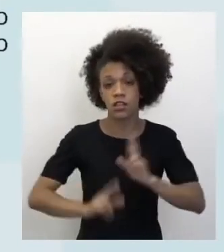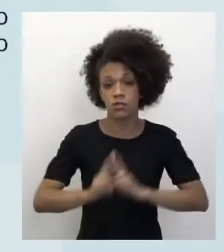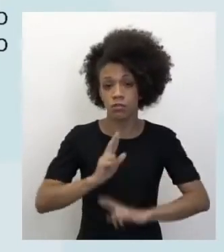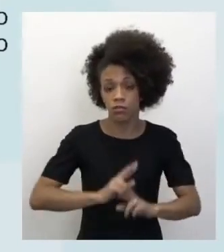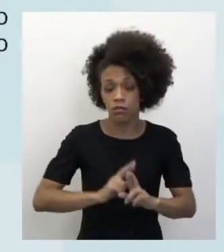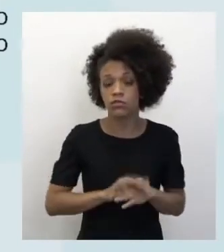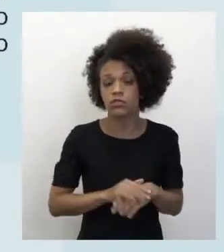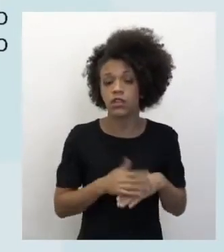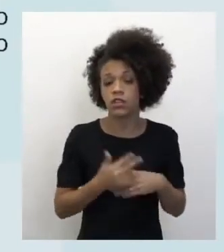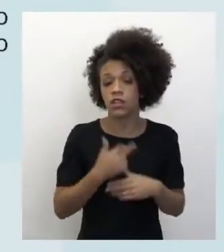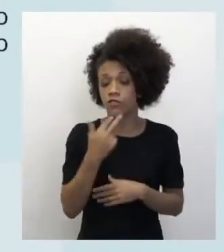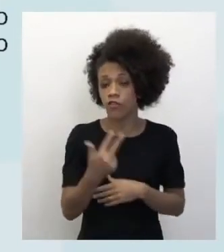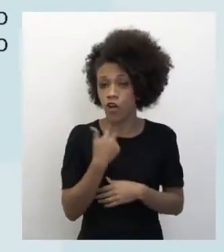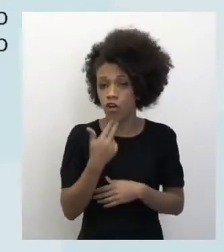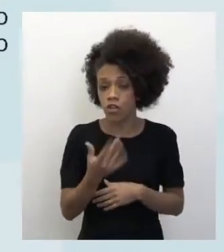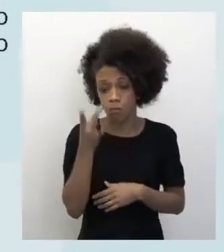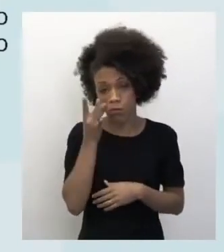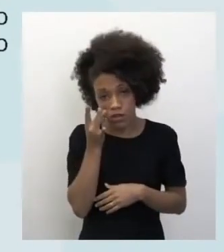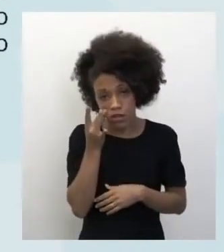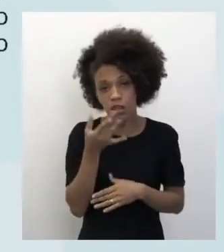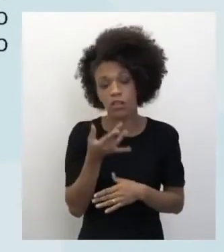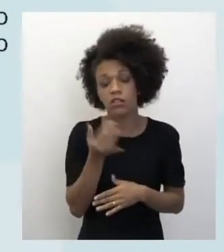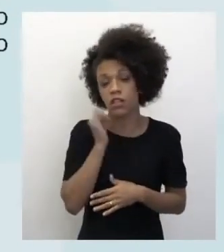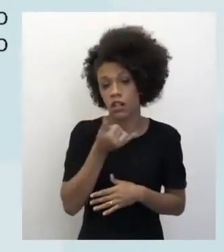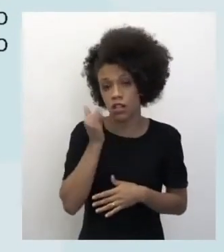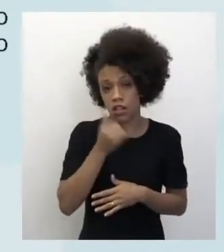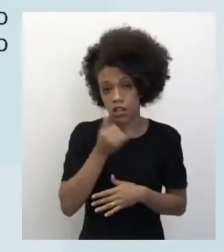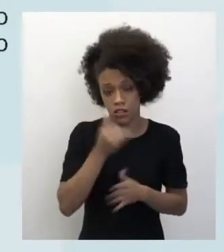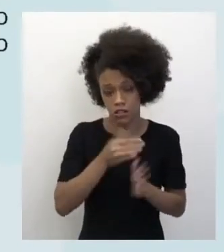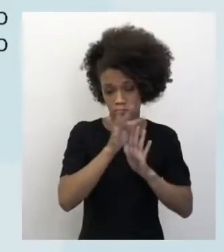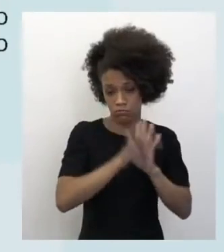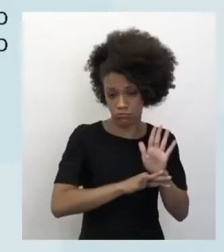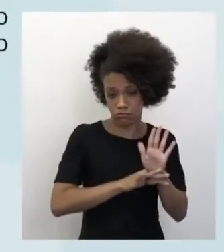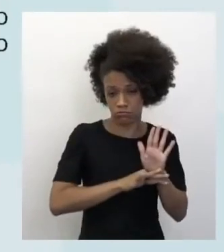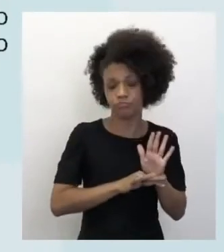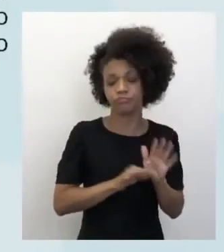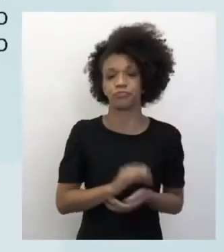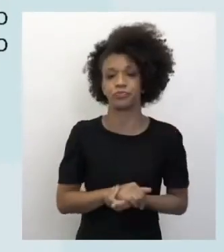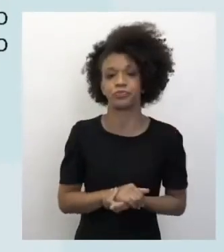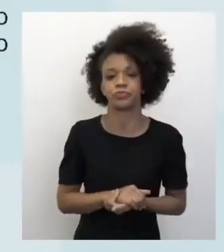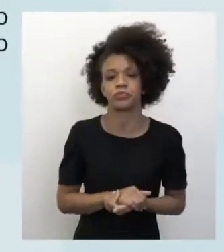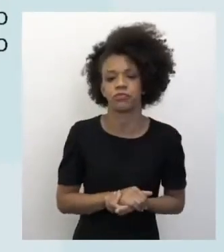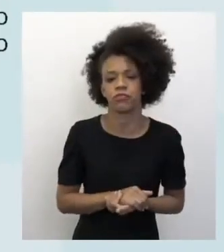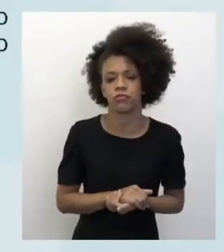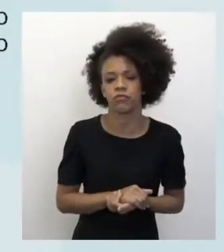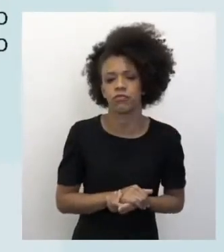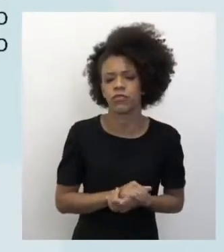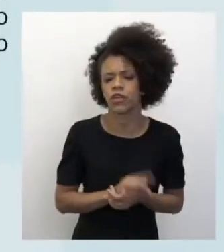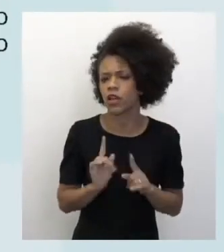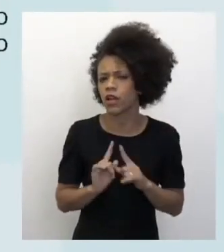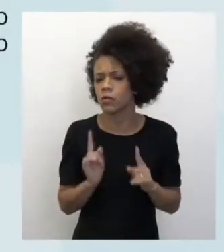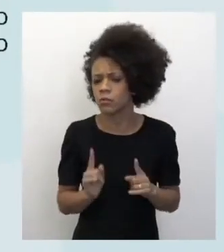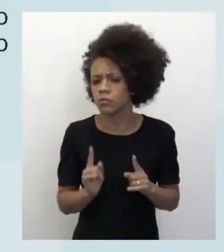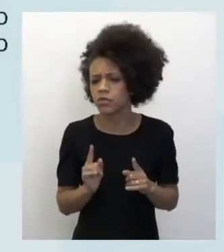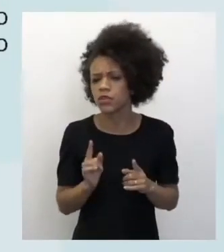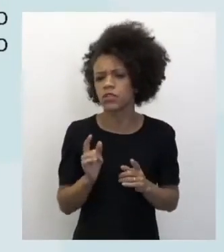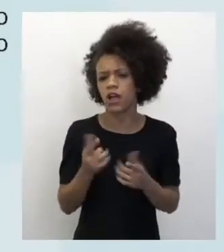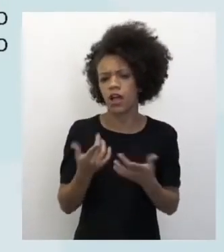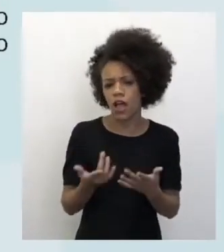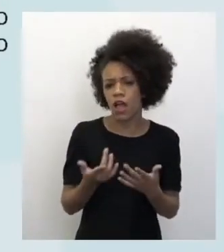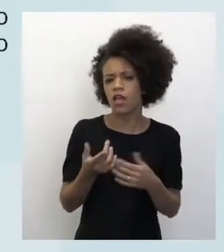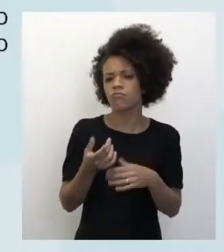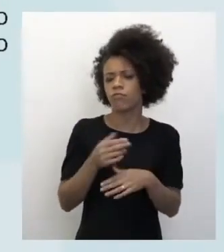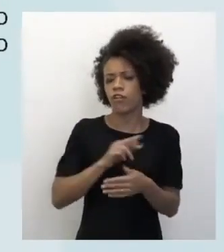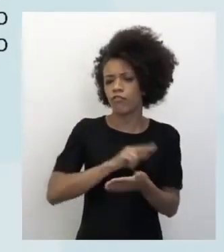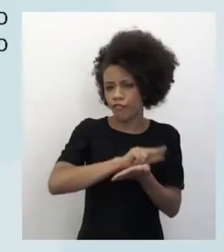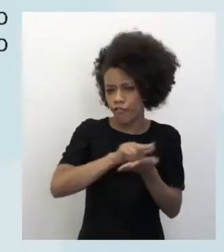elas, essas vozes presentes nos enunciados discursivos. O artigo que leremos é composto, então, por diferentes